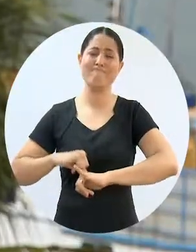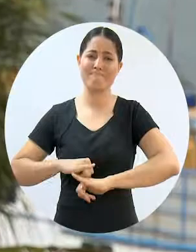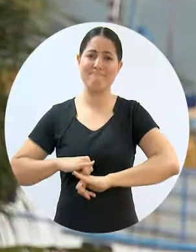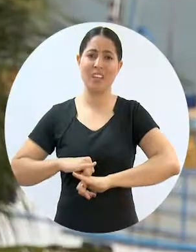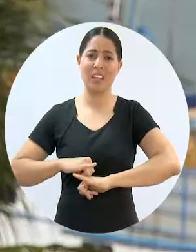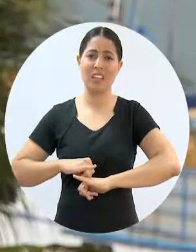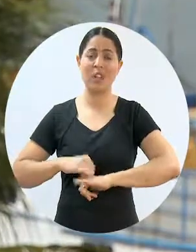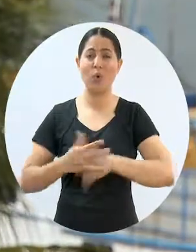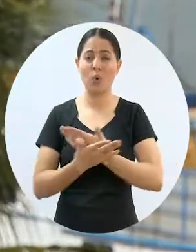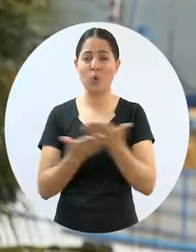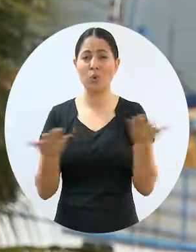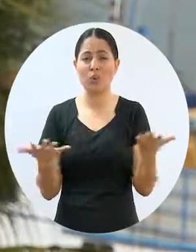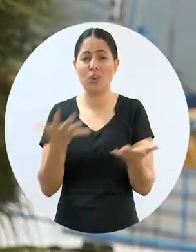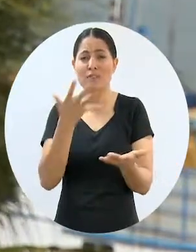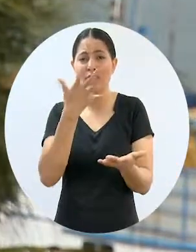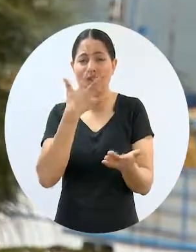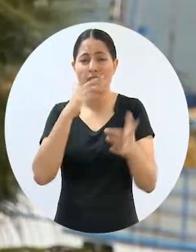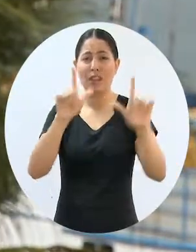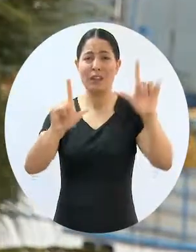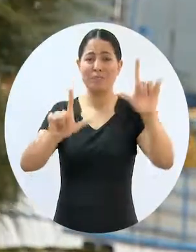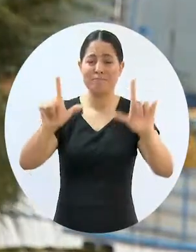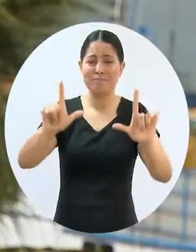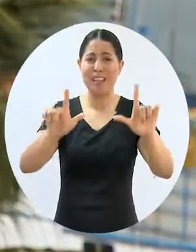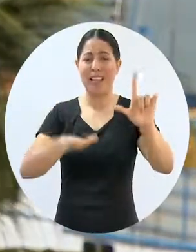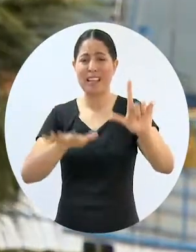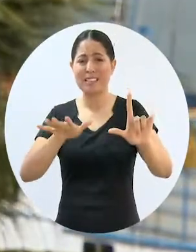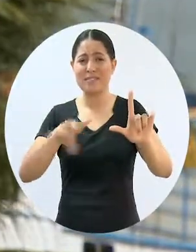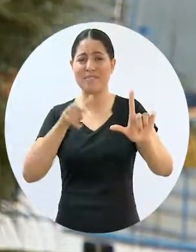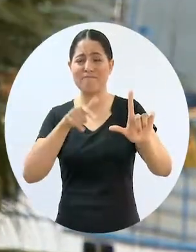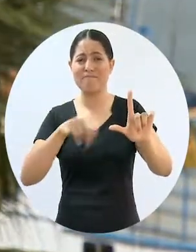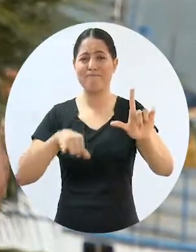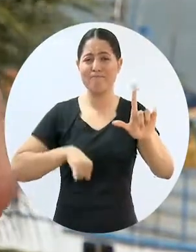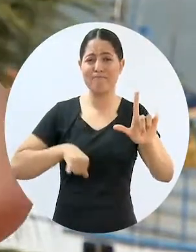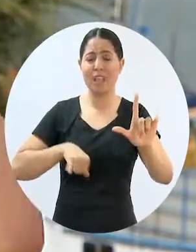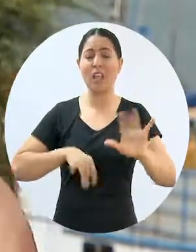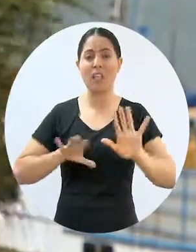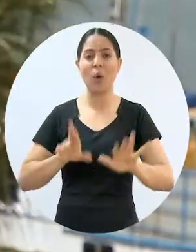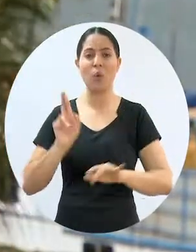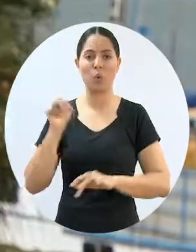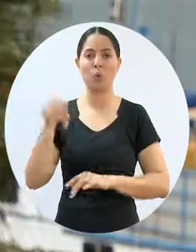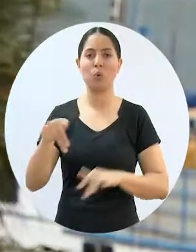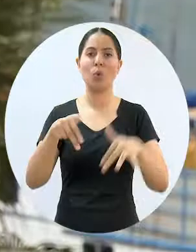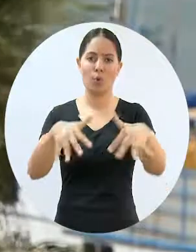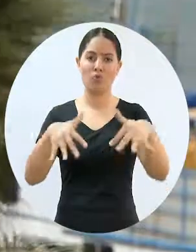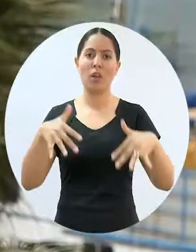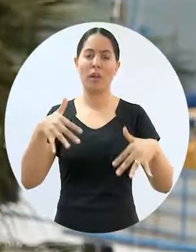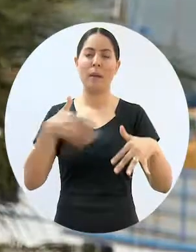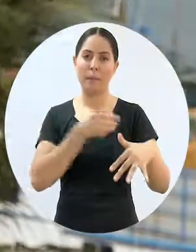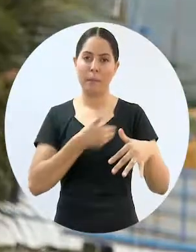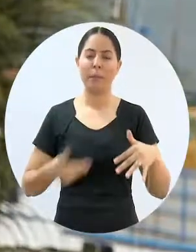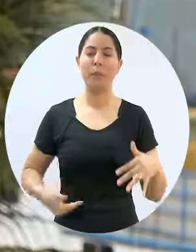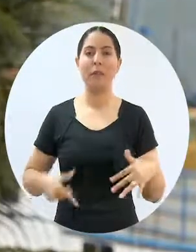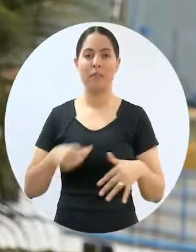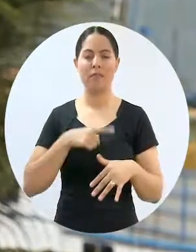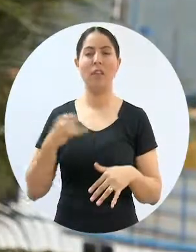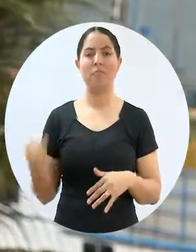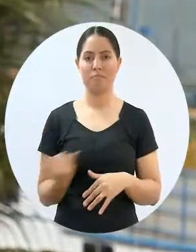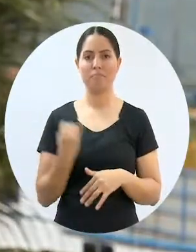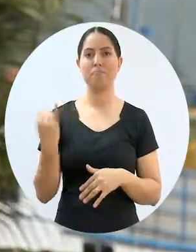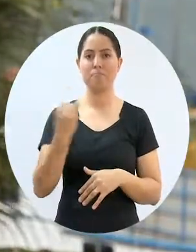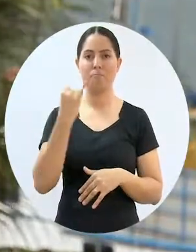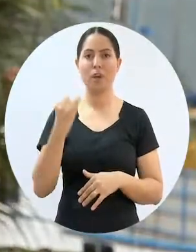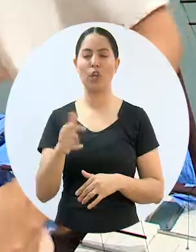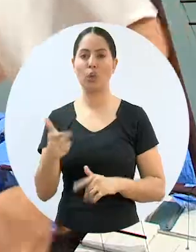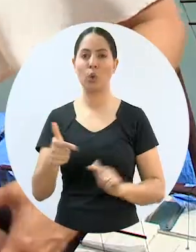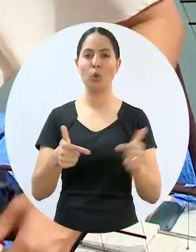como observadores da cena, mas esse foi o tom da audiência do Rio Grande do Norte que eu acredito que deva prevalecer